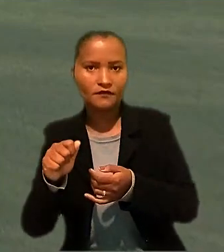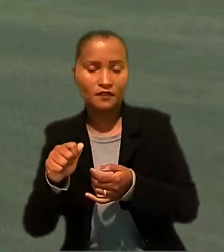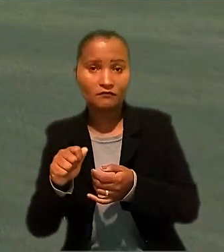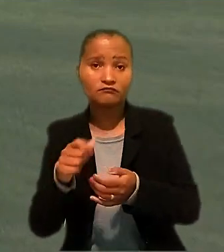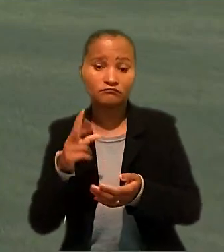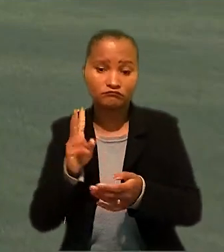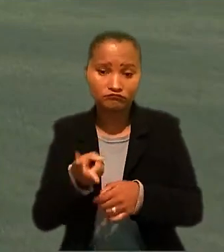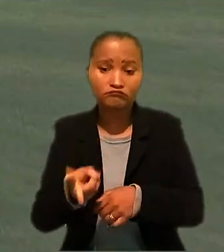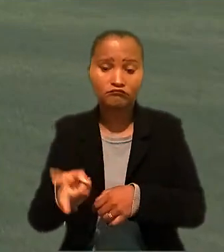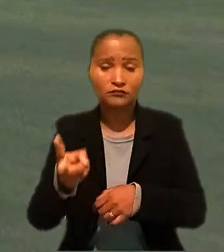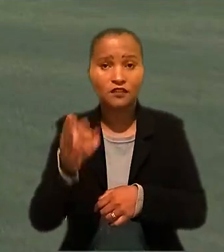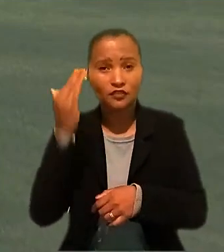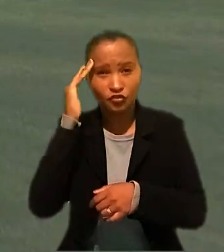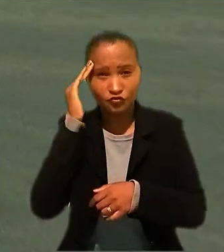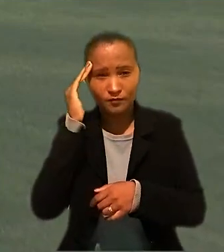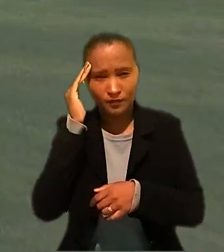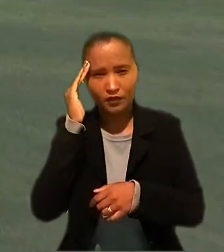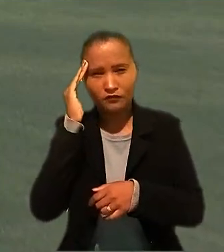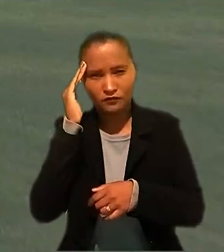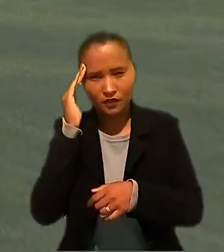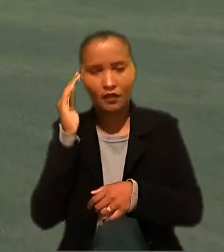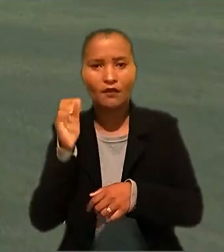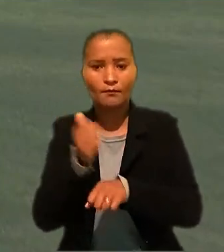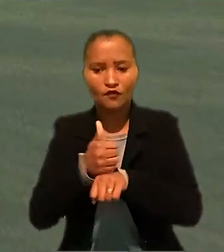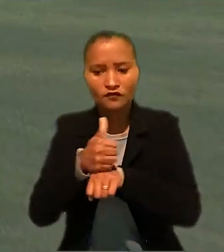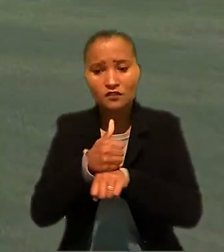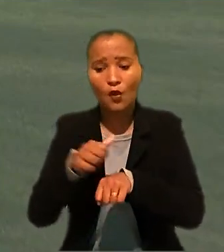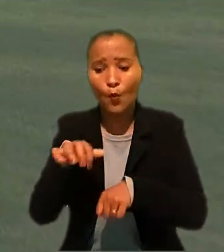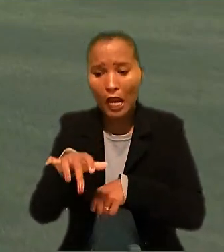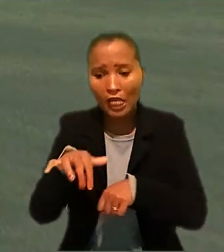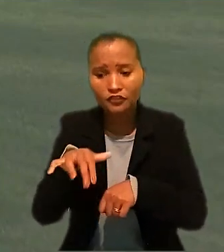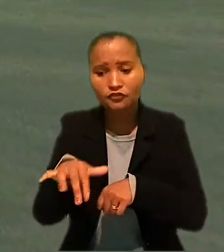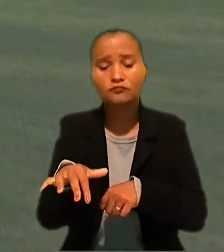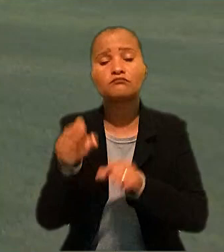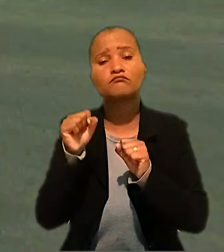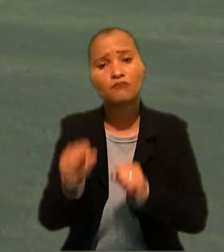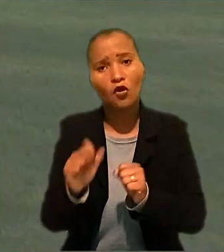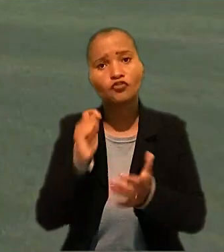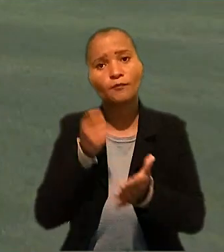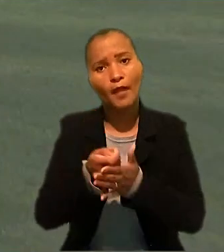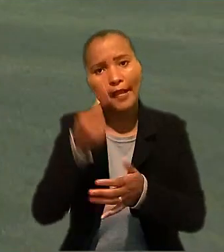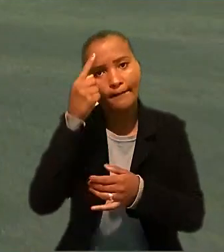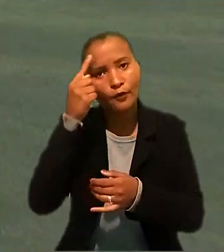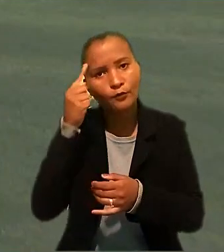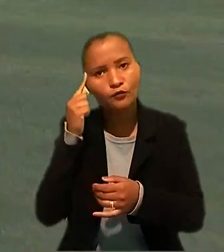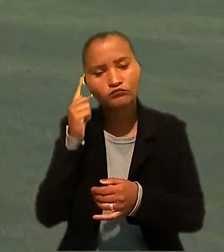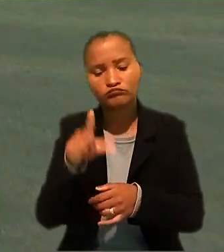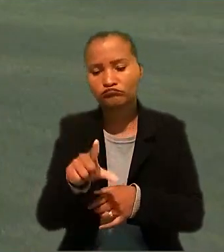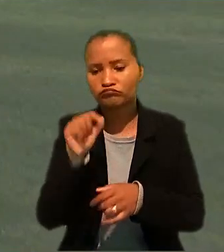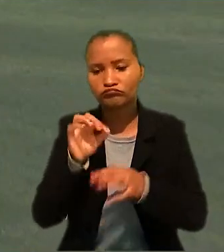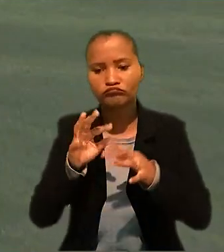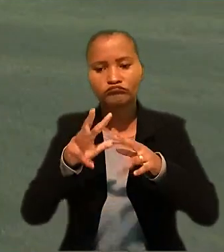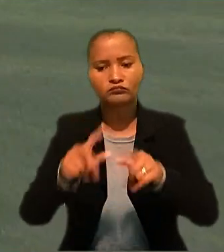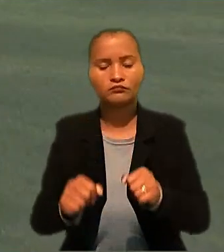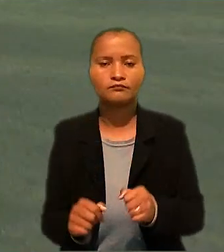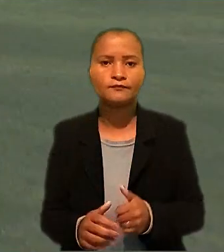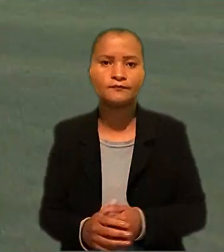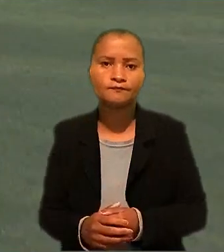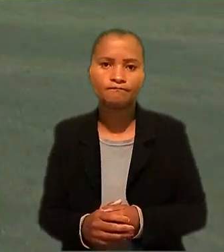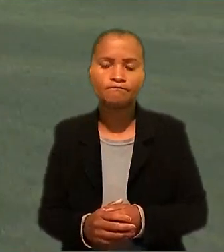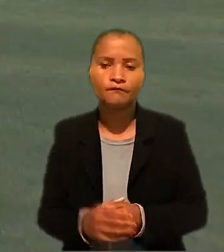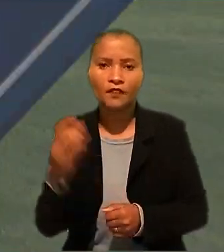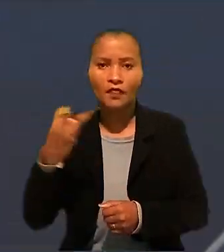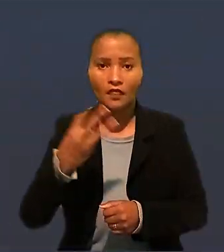e Região, ficando mantido o entendimento de que a função de caixa pode ser remunerada por minuto. A decisão foi